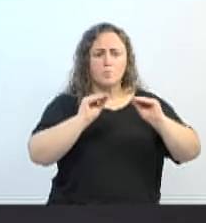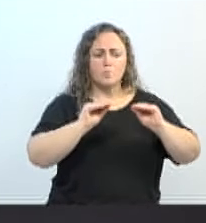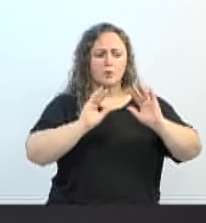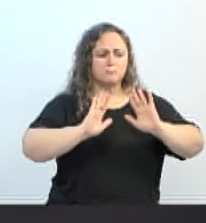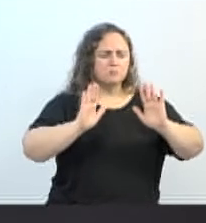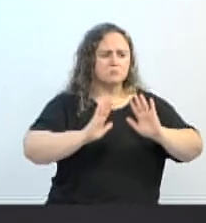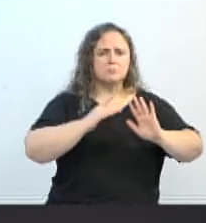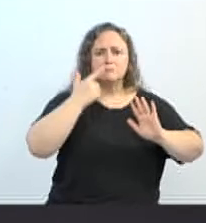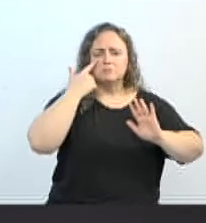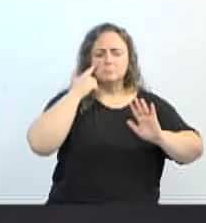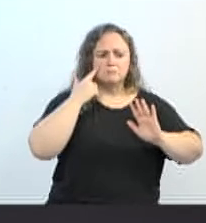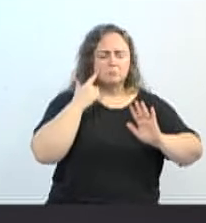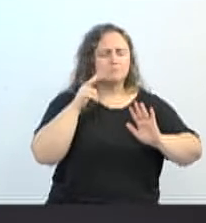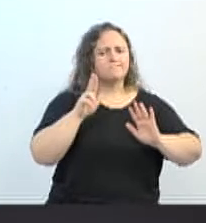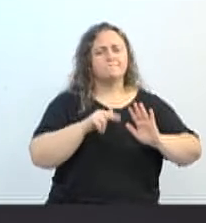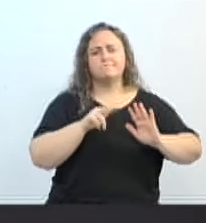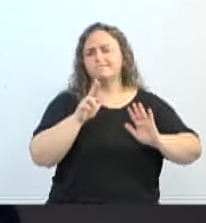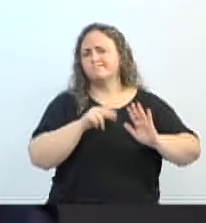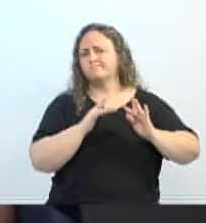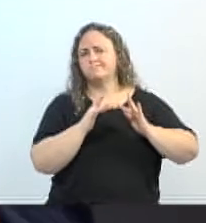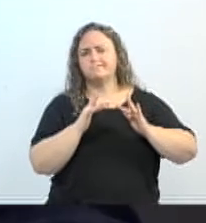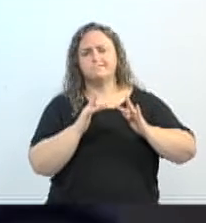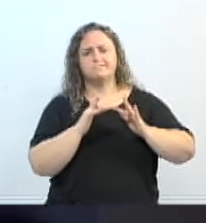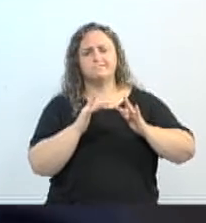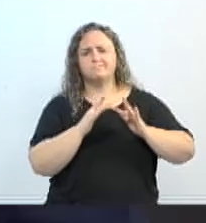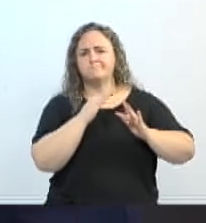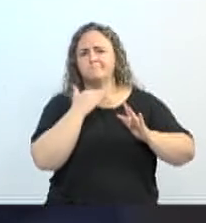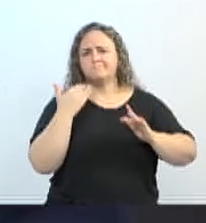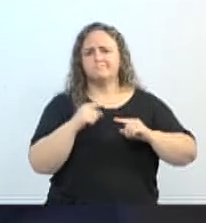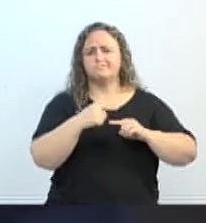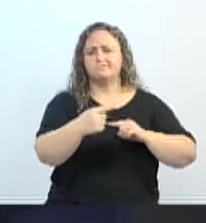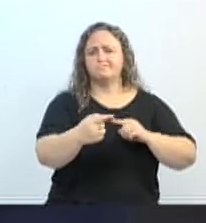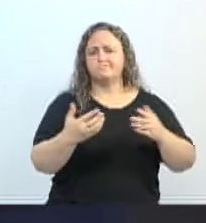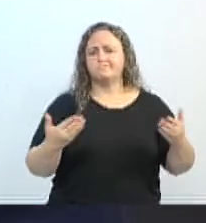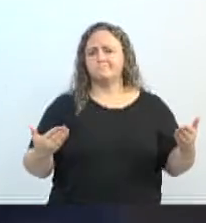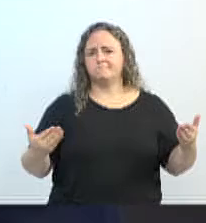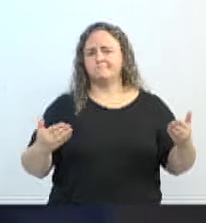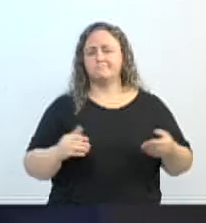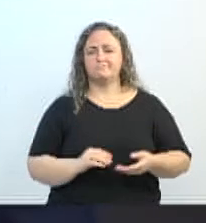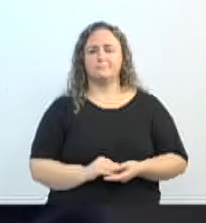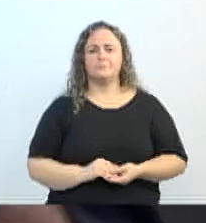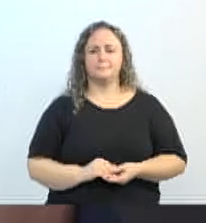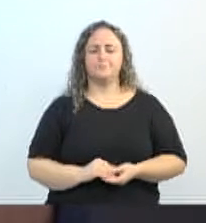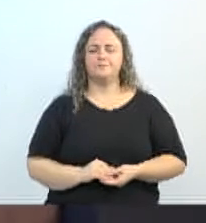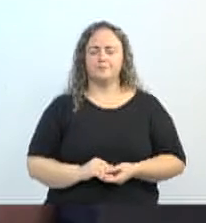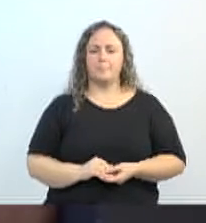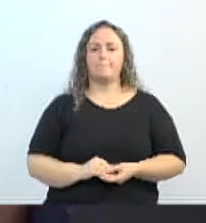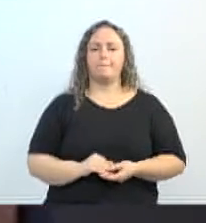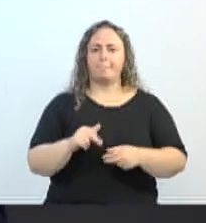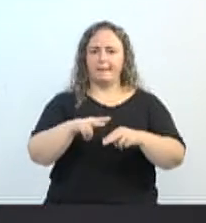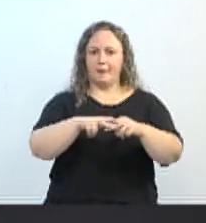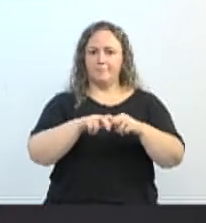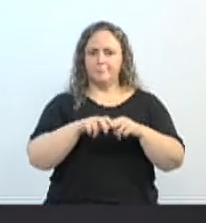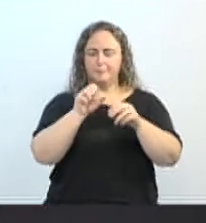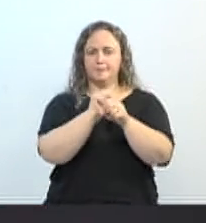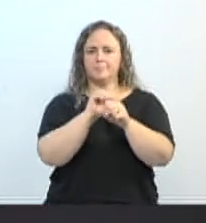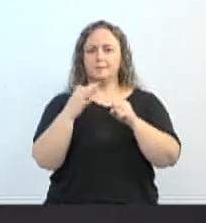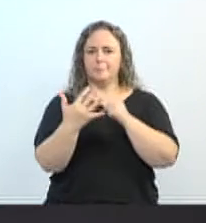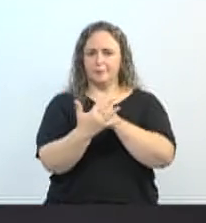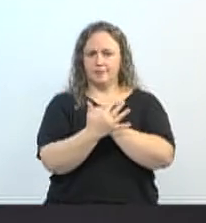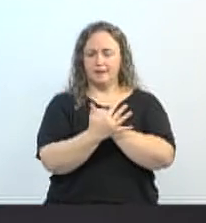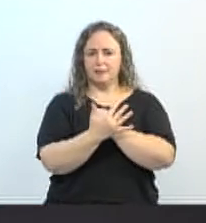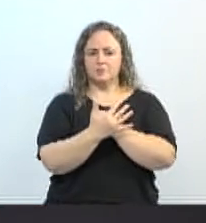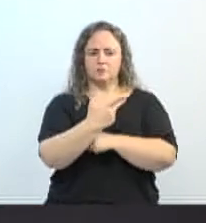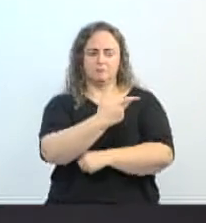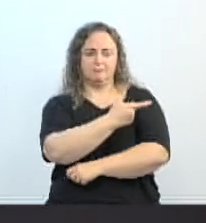digna. E quando, vereador Diego, nós falamos de vacinação, um dado importante precisa ser levado